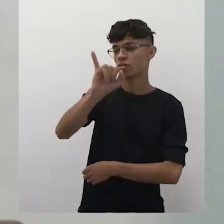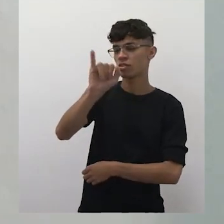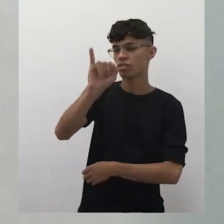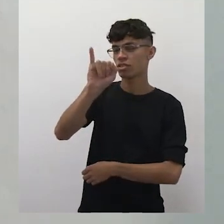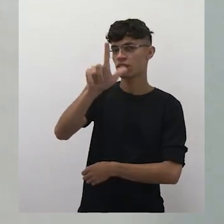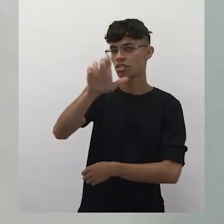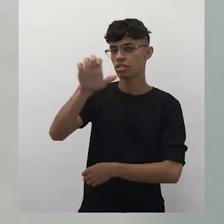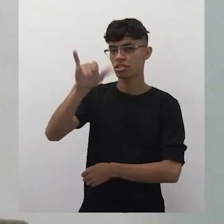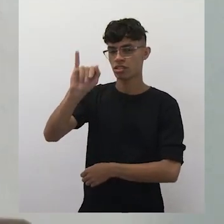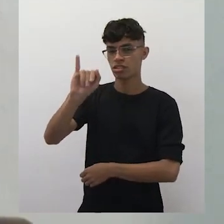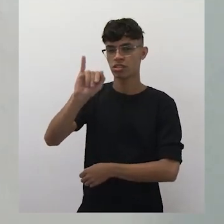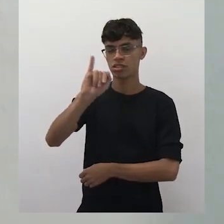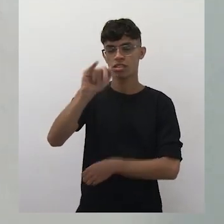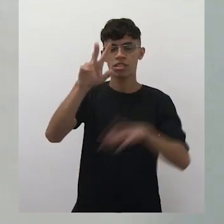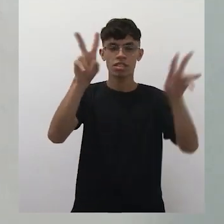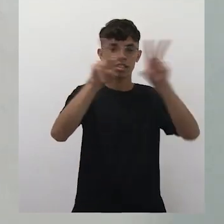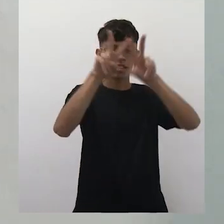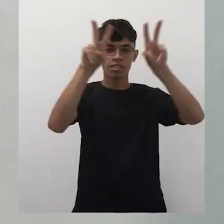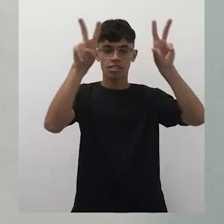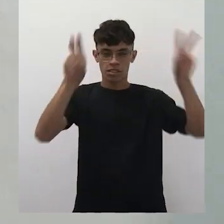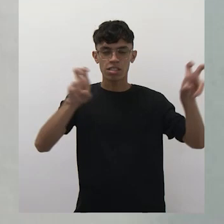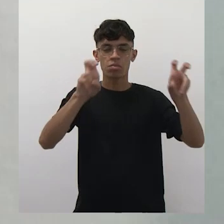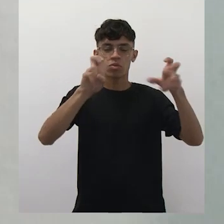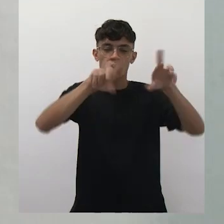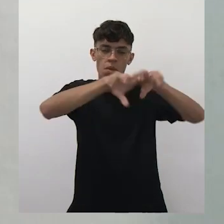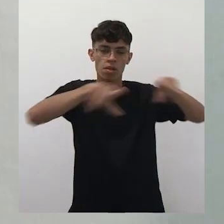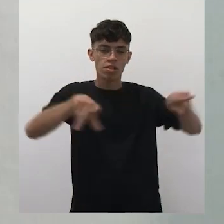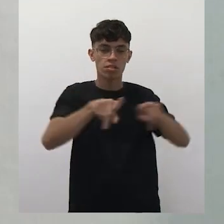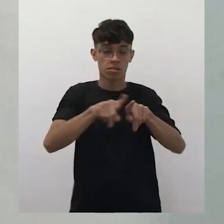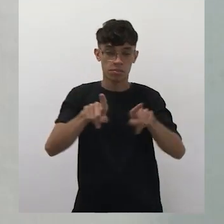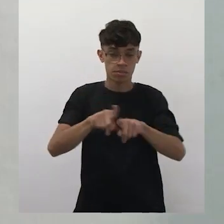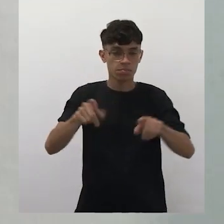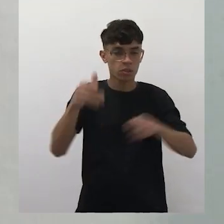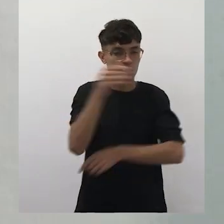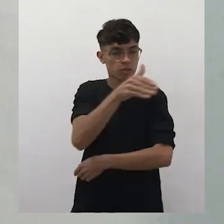Josilene, utiliza temas transversais e busca ativa.